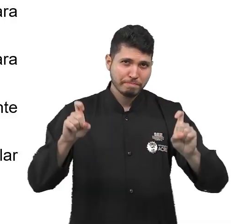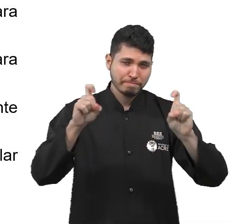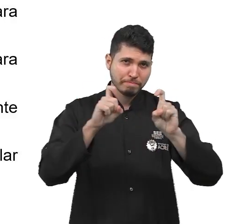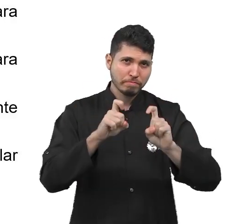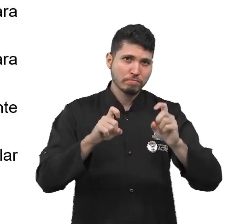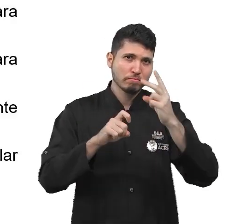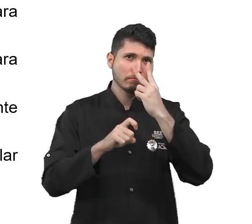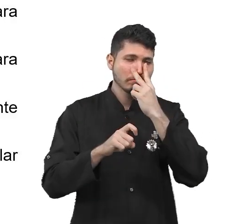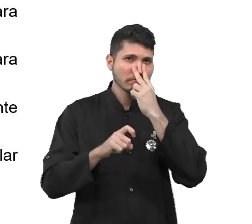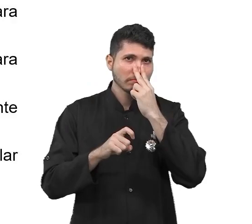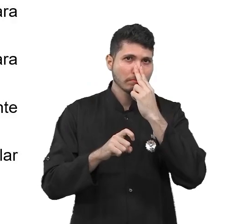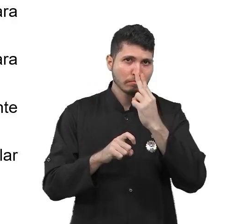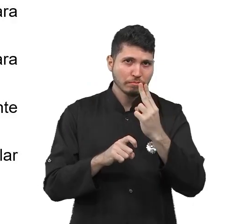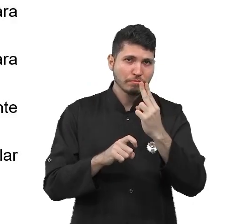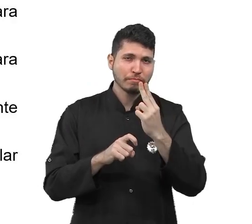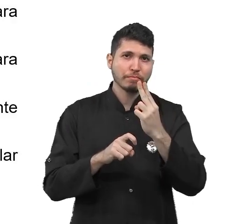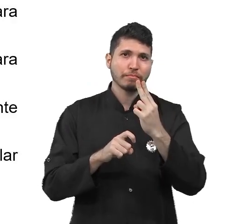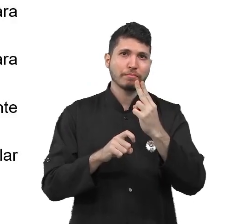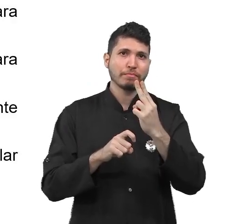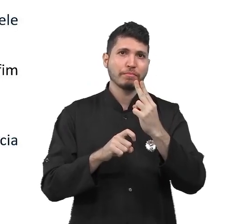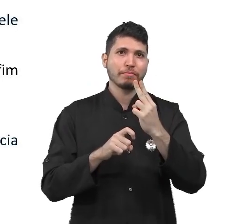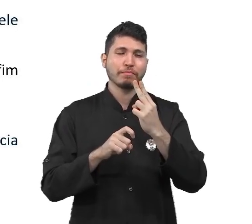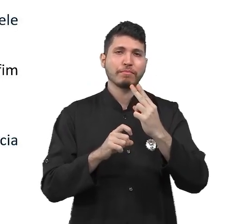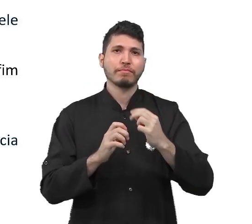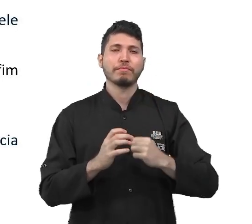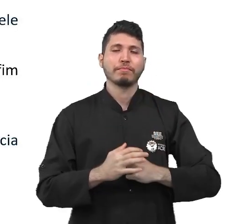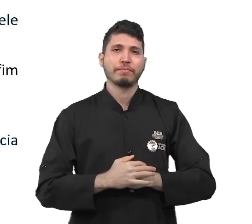simular fenômenos complexos.